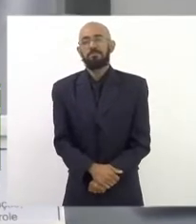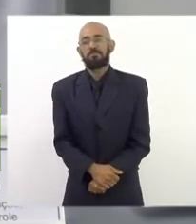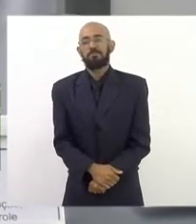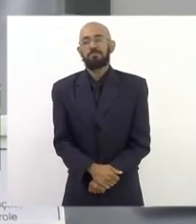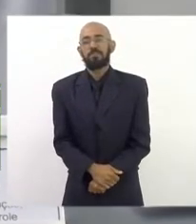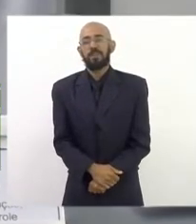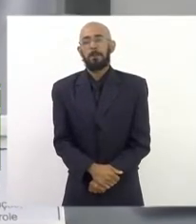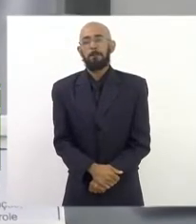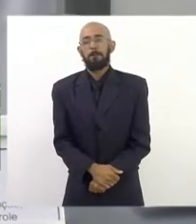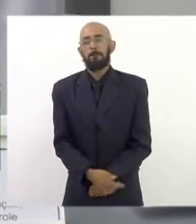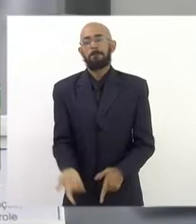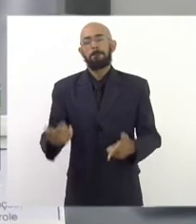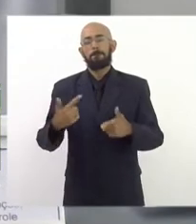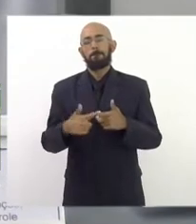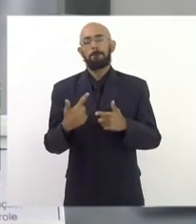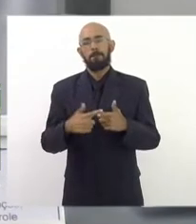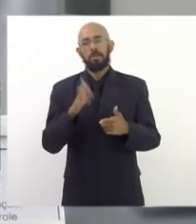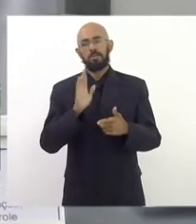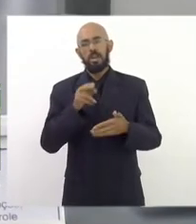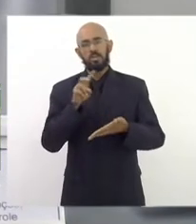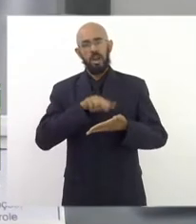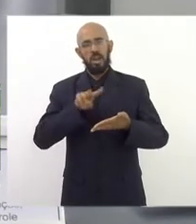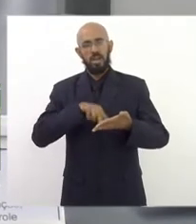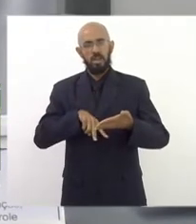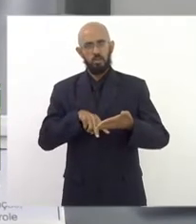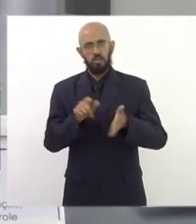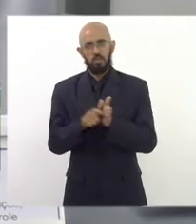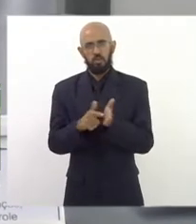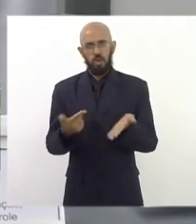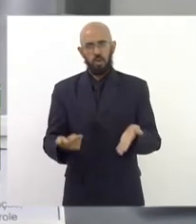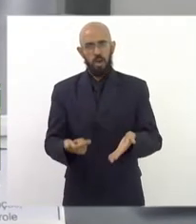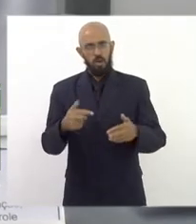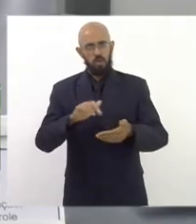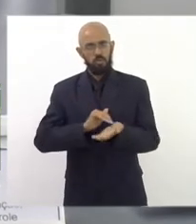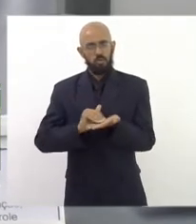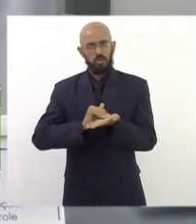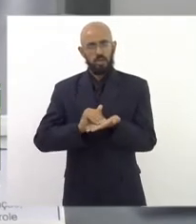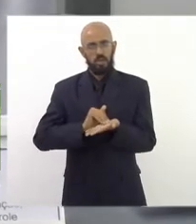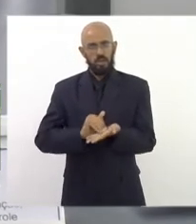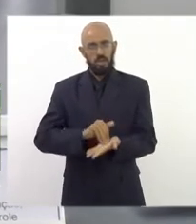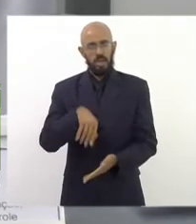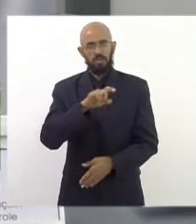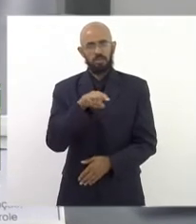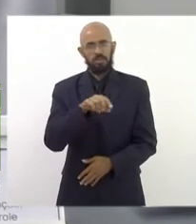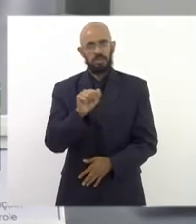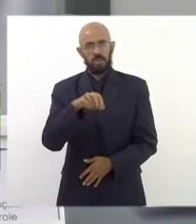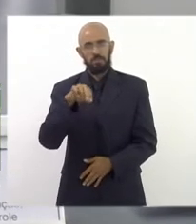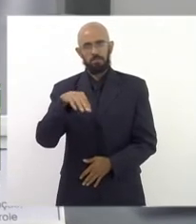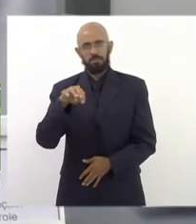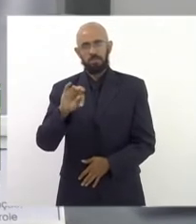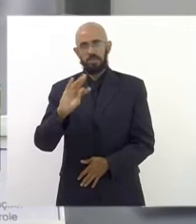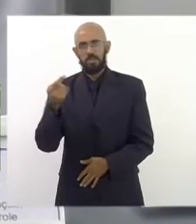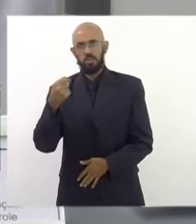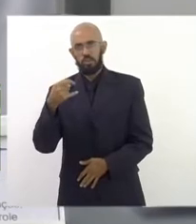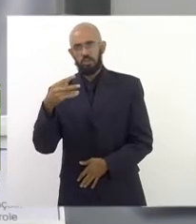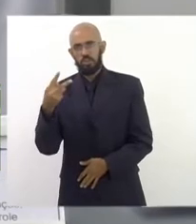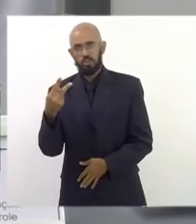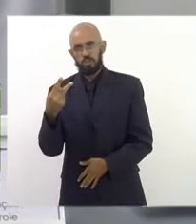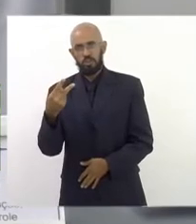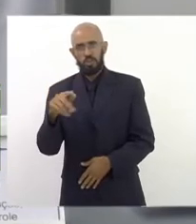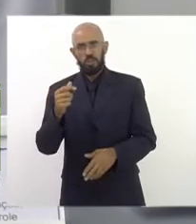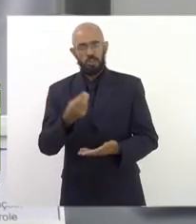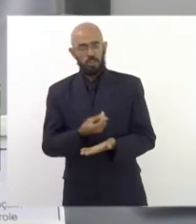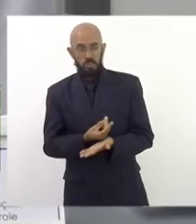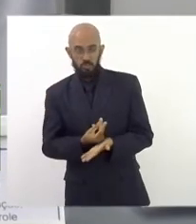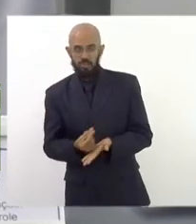porque já tinha lido no jornal que o secretário do Zamit iria sair no